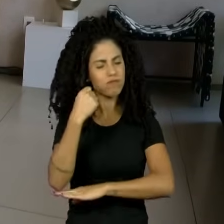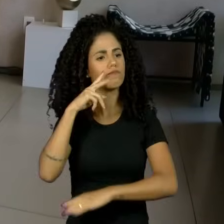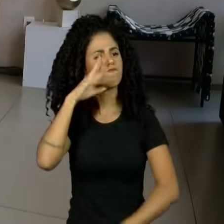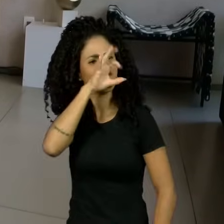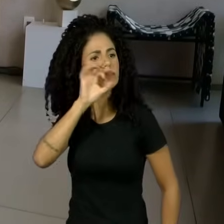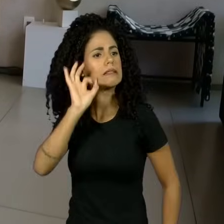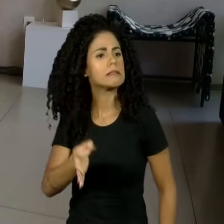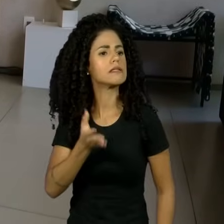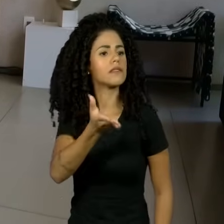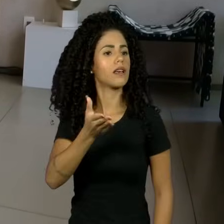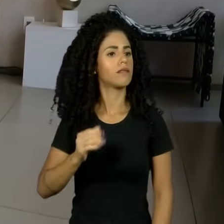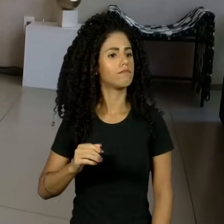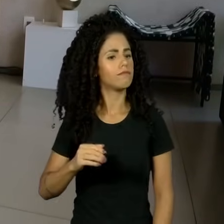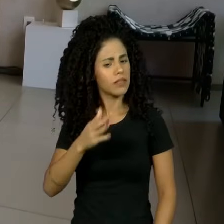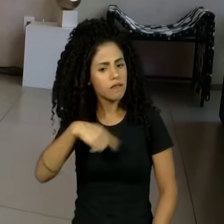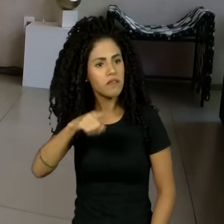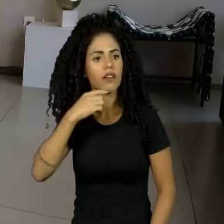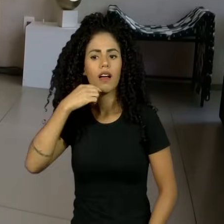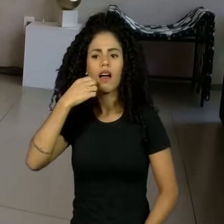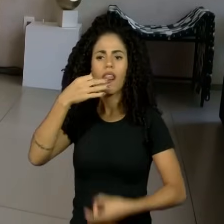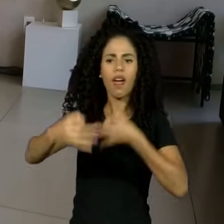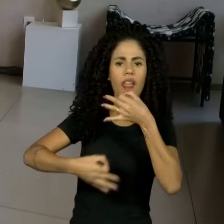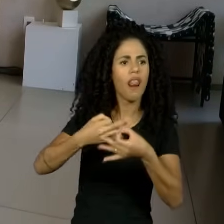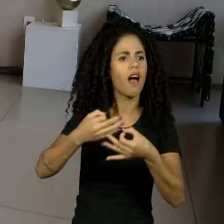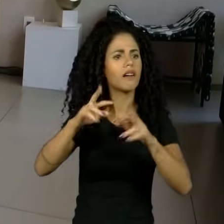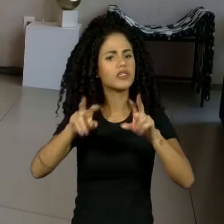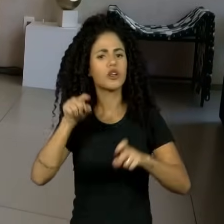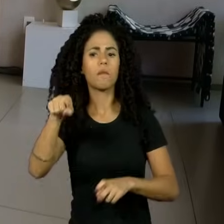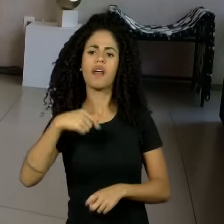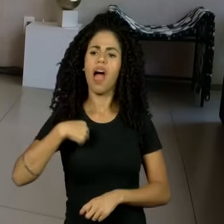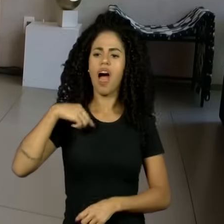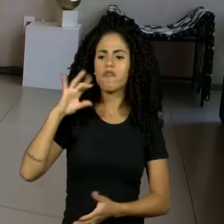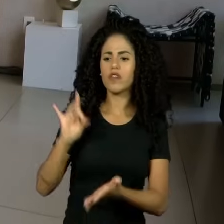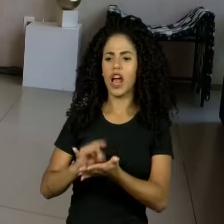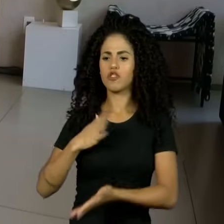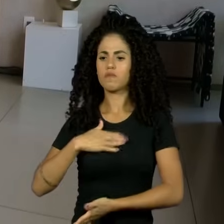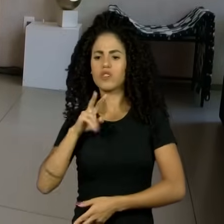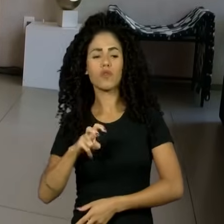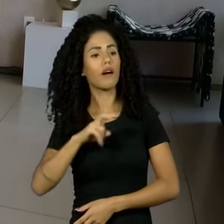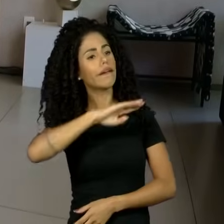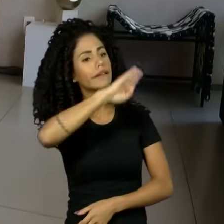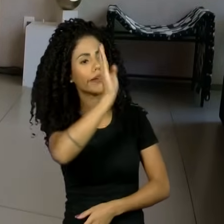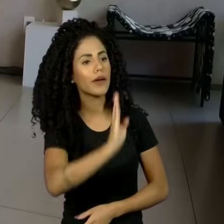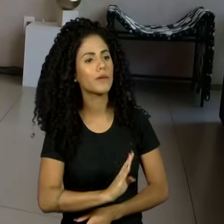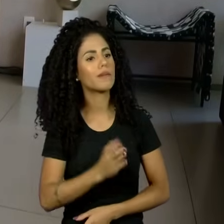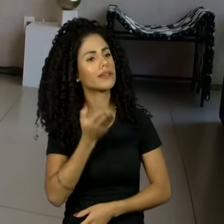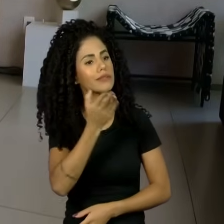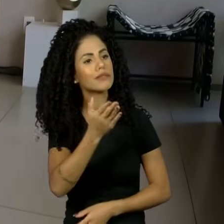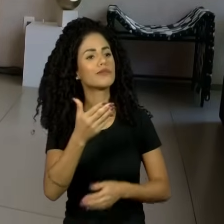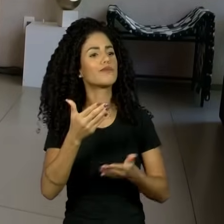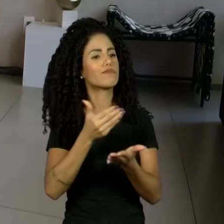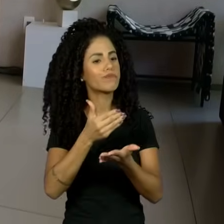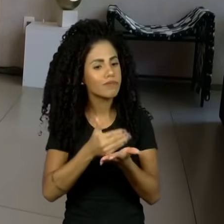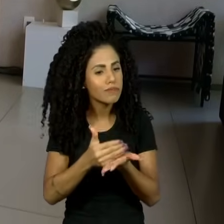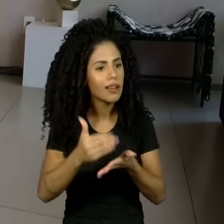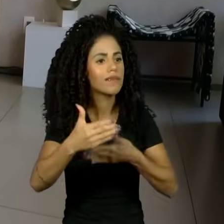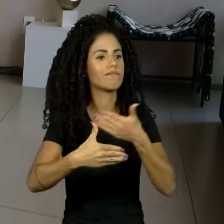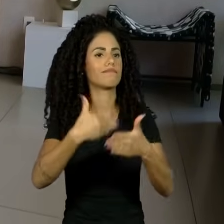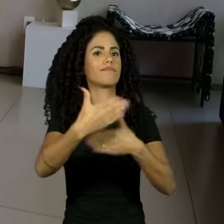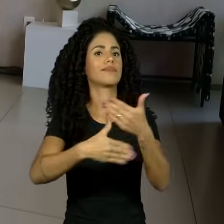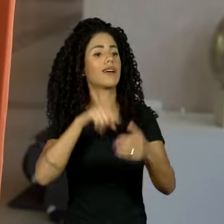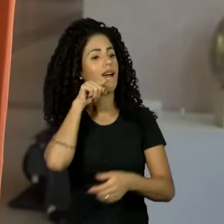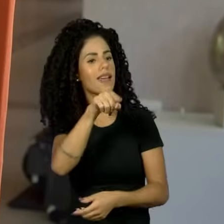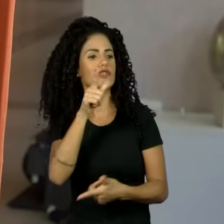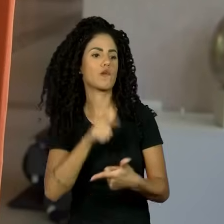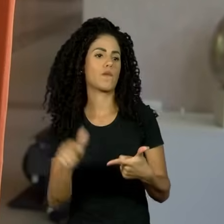julgam serem os detentores da verdade e o Brasil está sendo levado nessa, né? Então esse é o grande